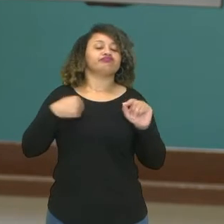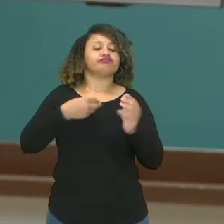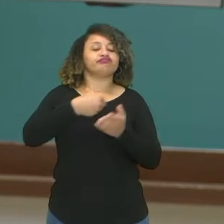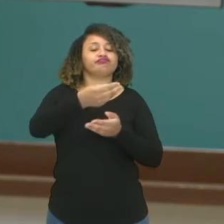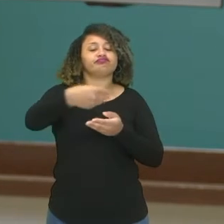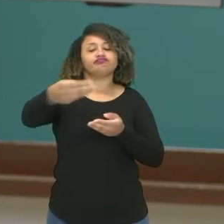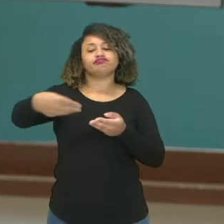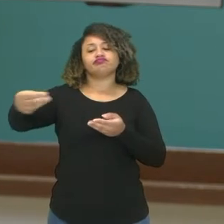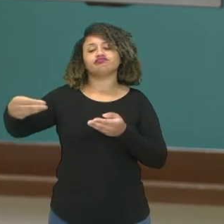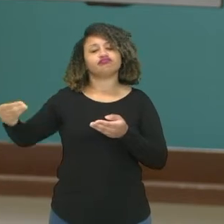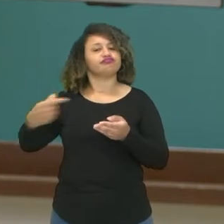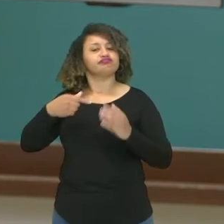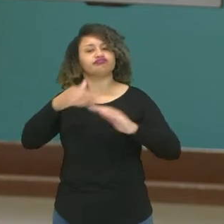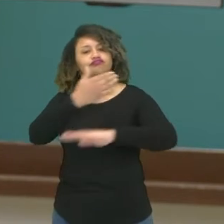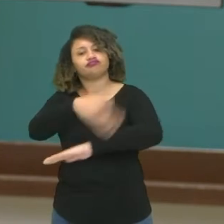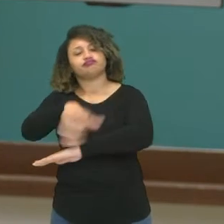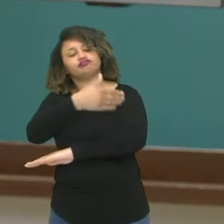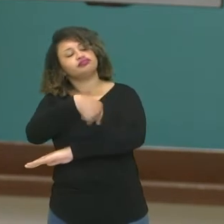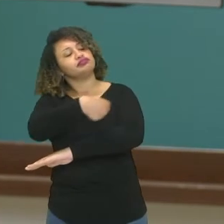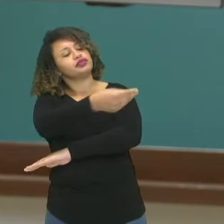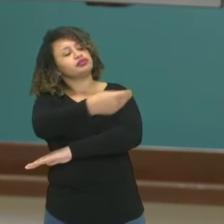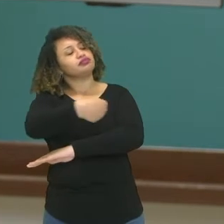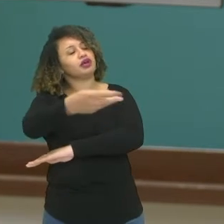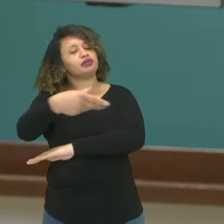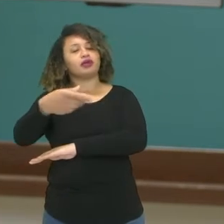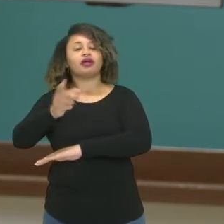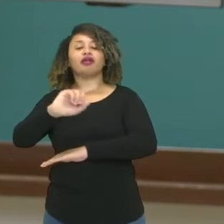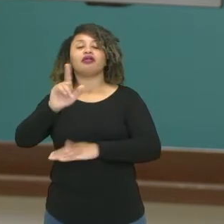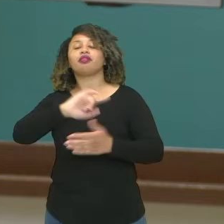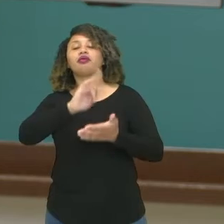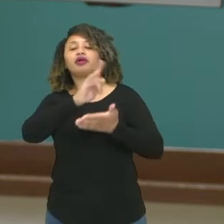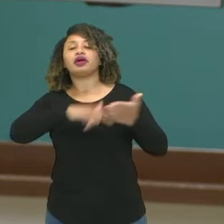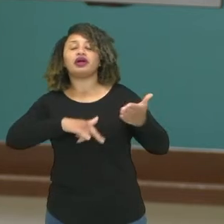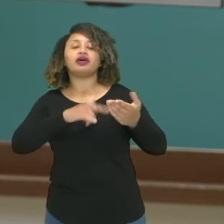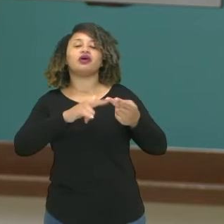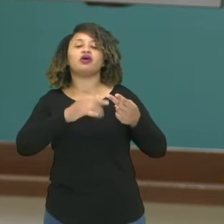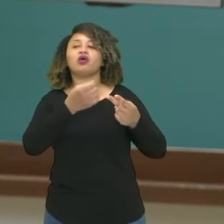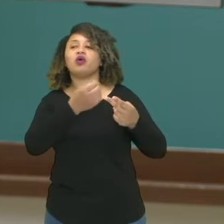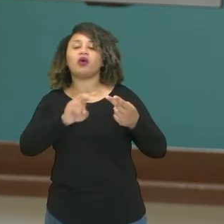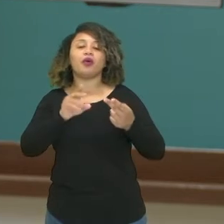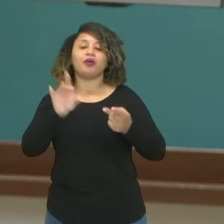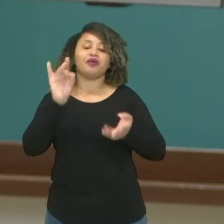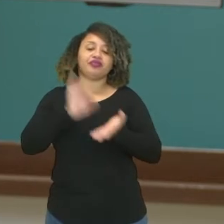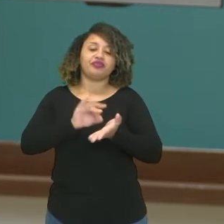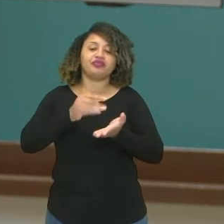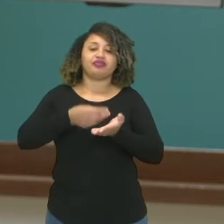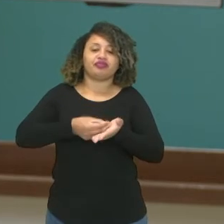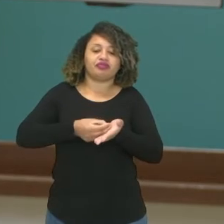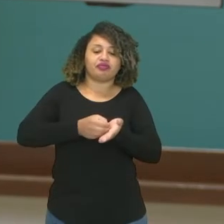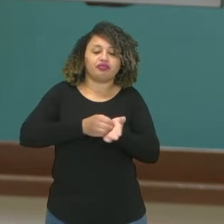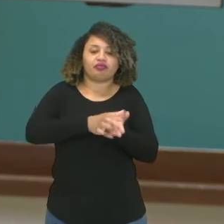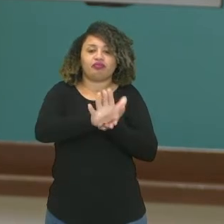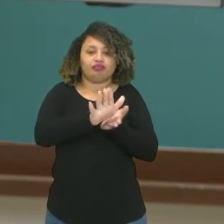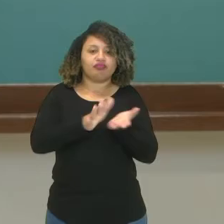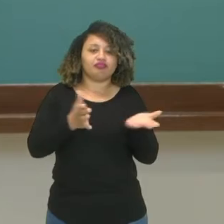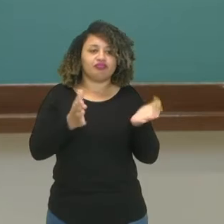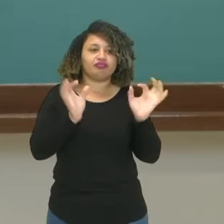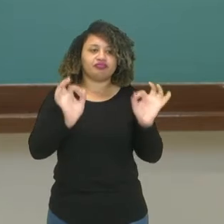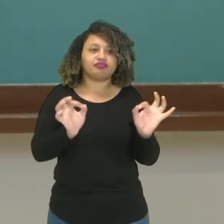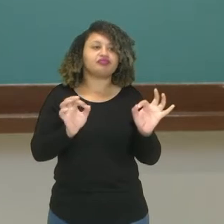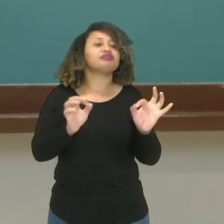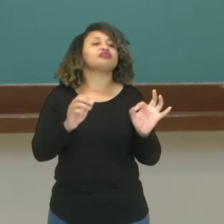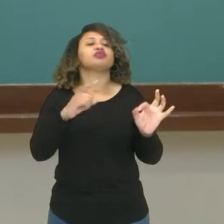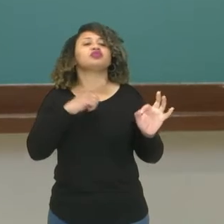nas ruas. E não eram documentos ou publicações oficiais. Como frequentemente